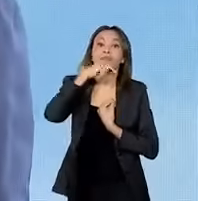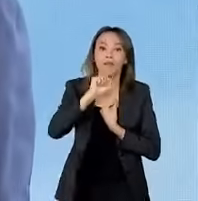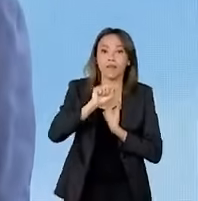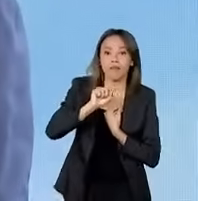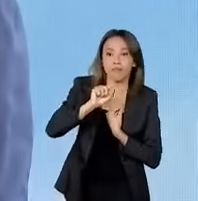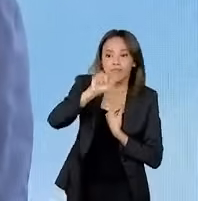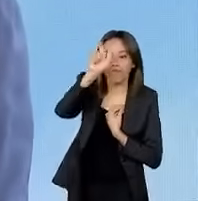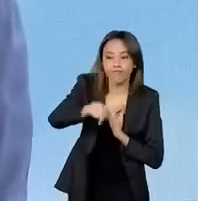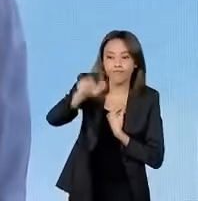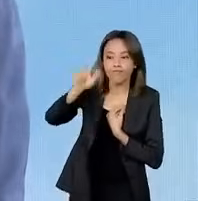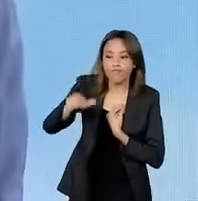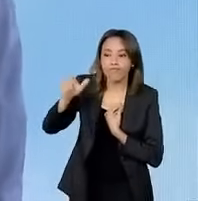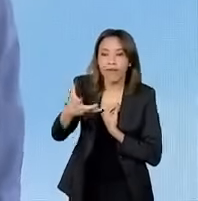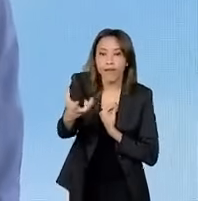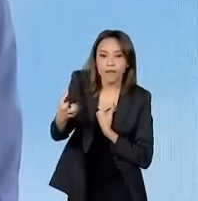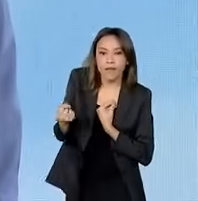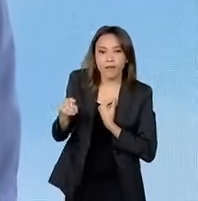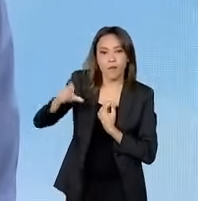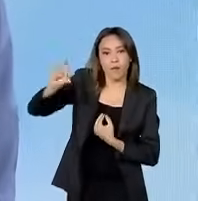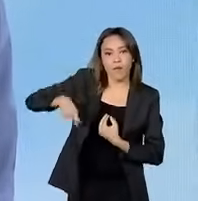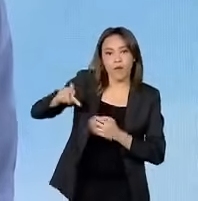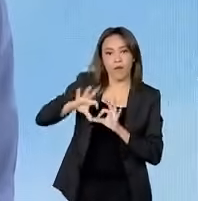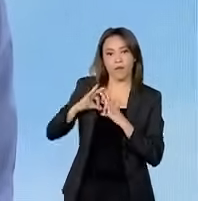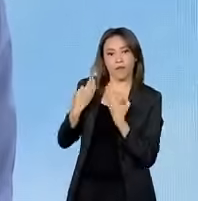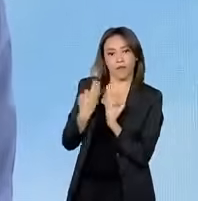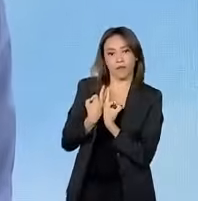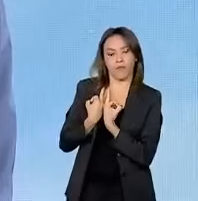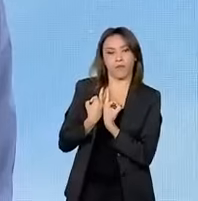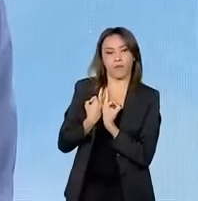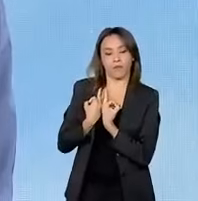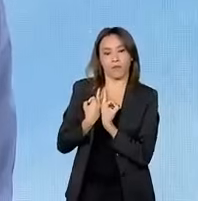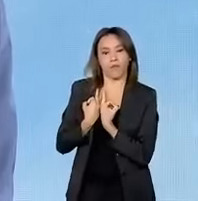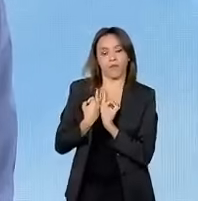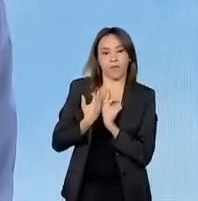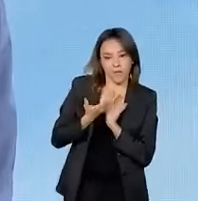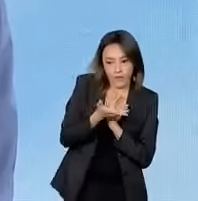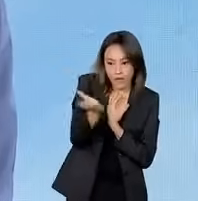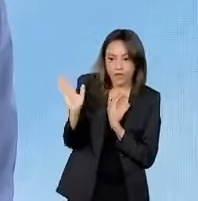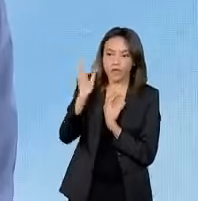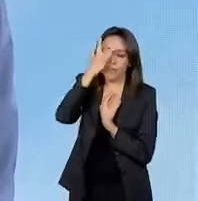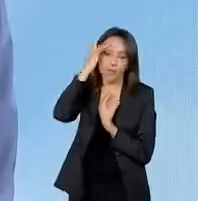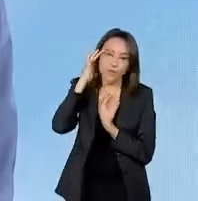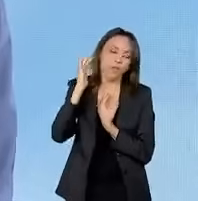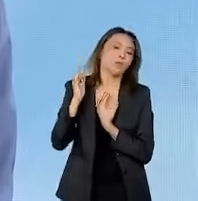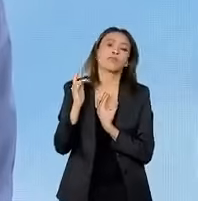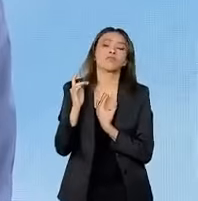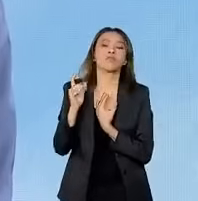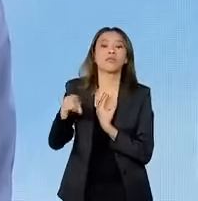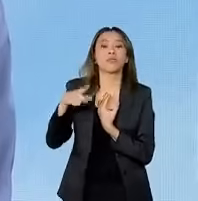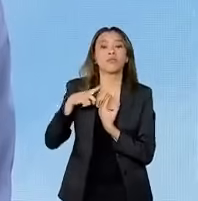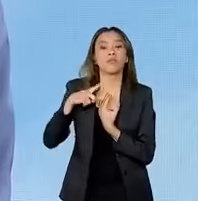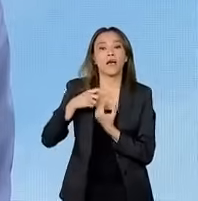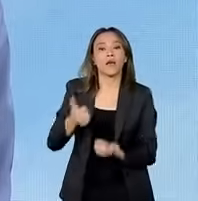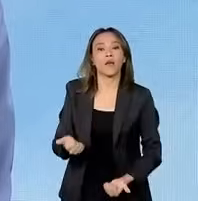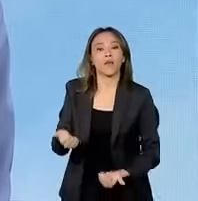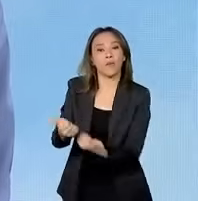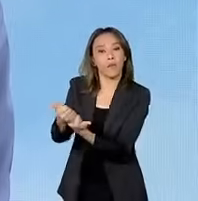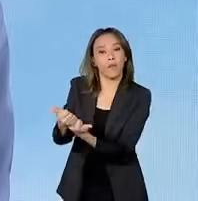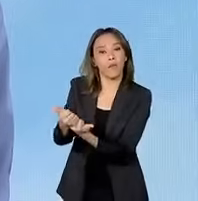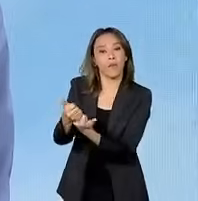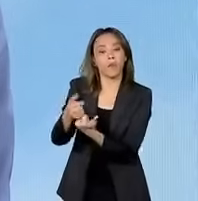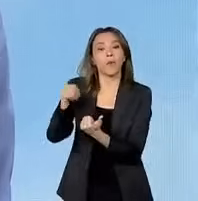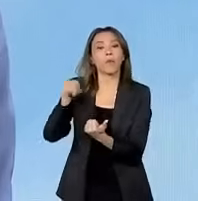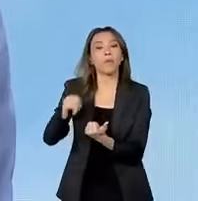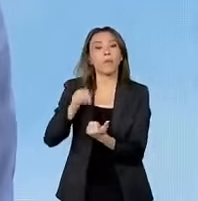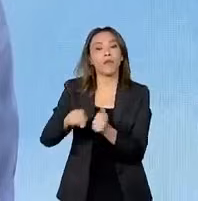estão no Bolsa Família. Das pessoas que estão aparadas pela LOAS, que